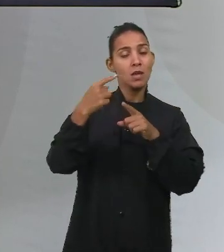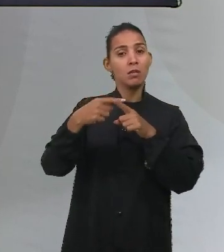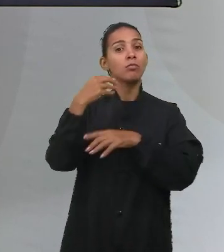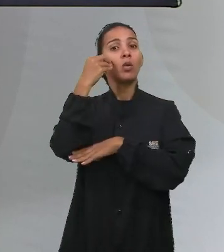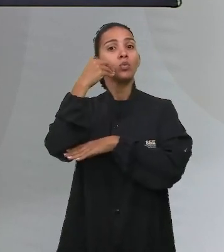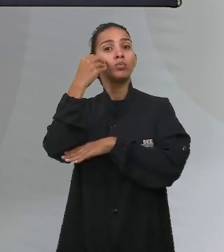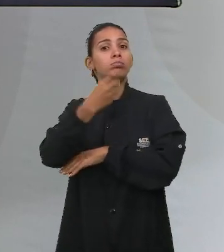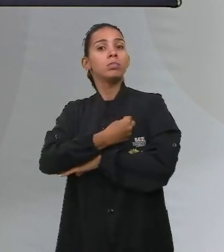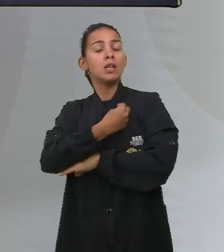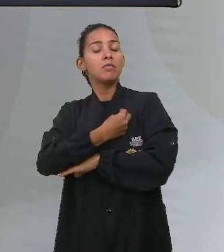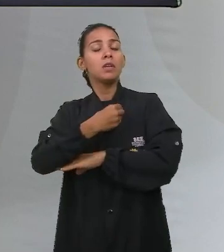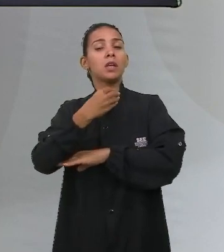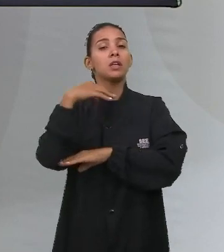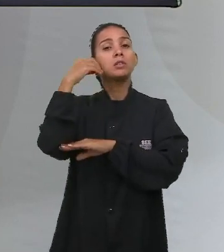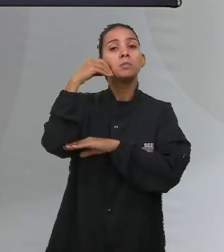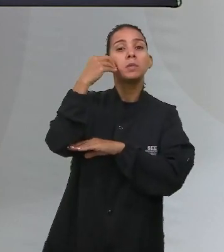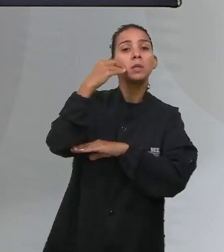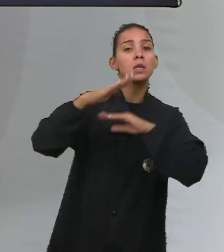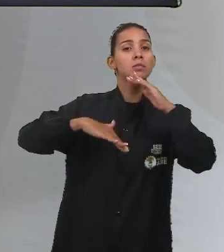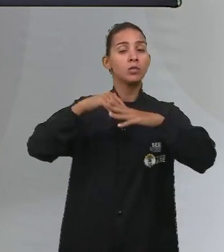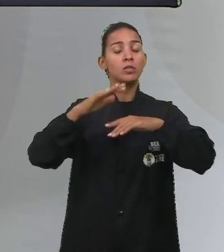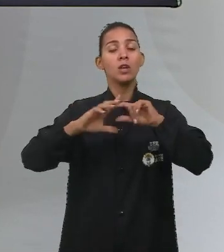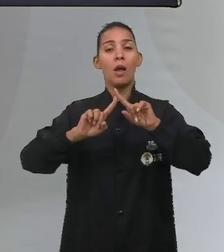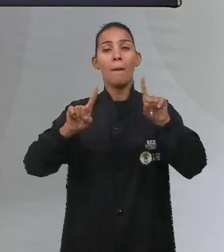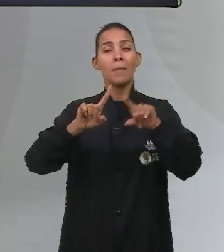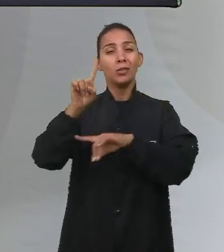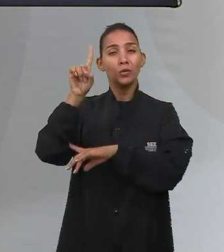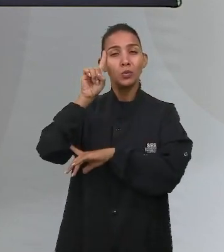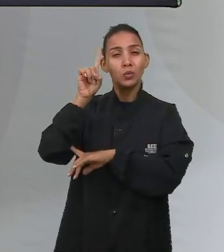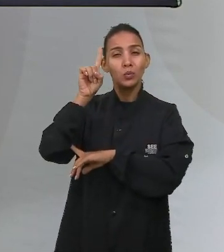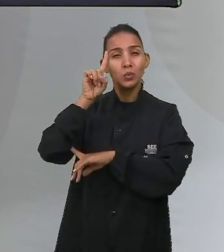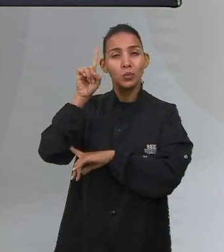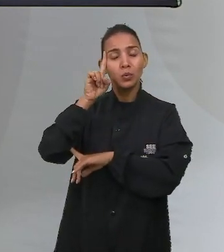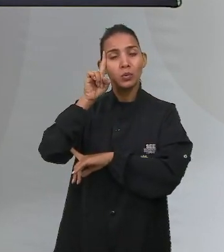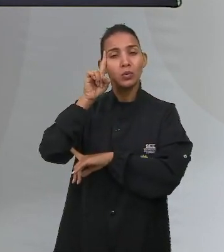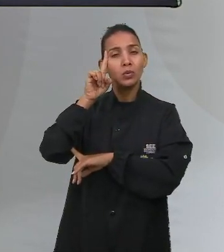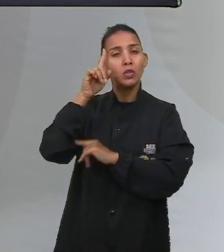vivências profissionais, mas todos os dias são dias de